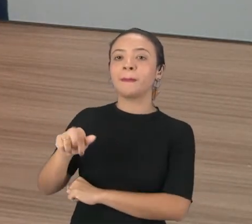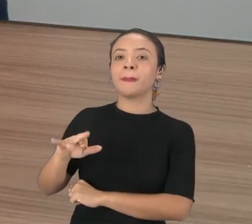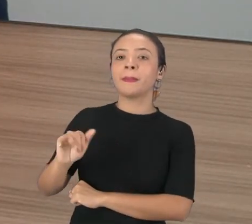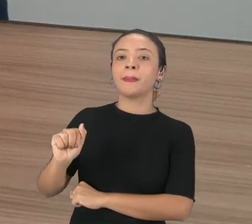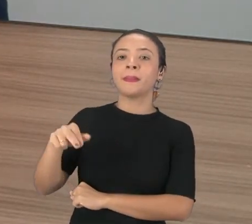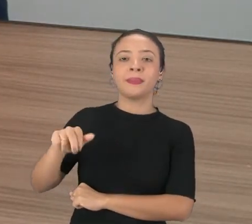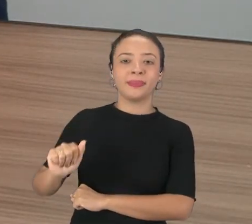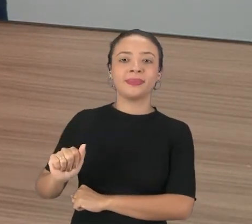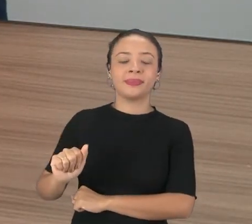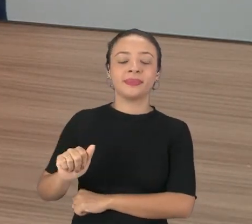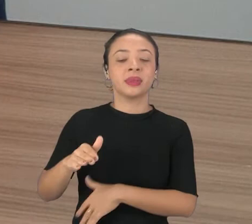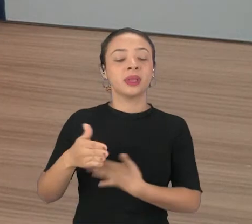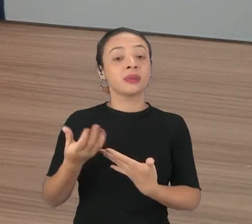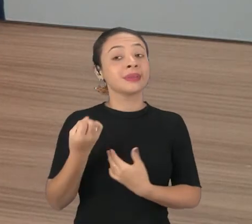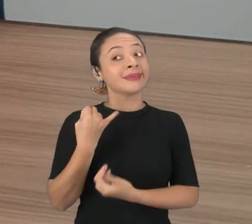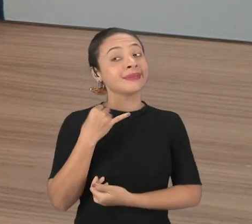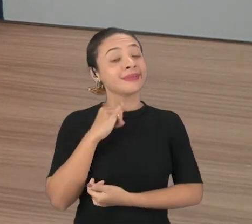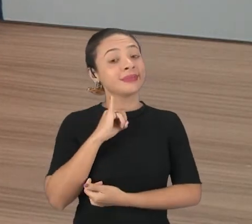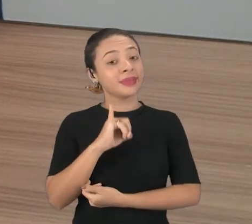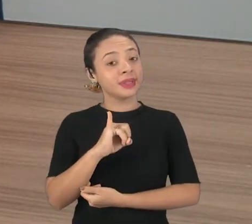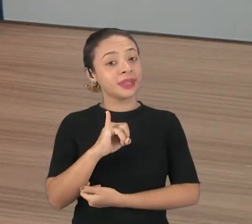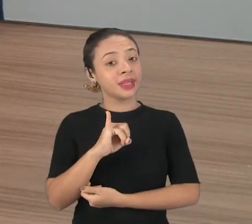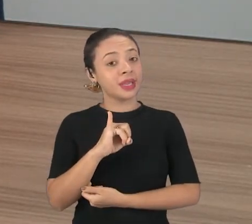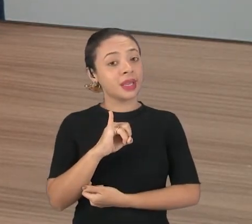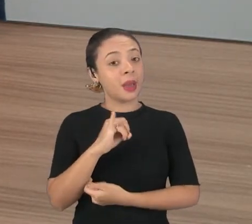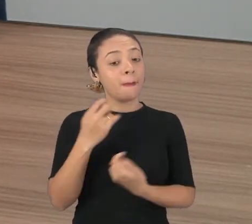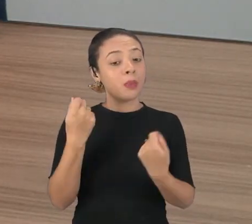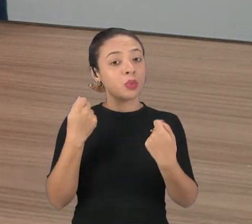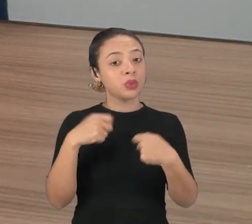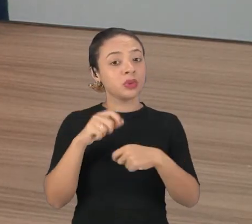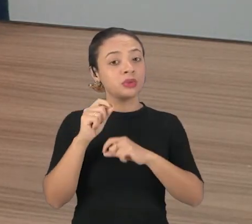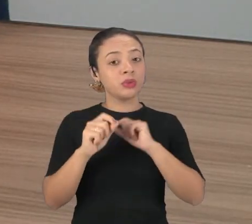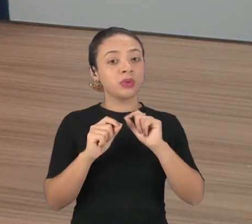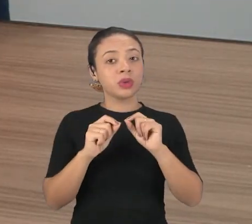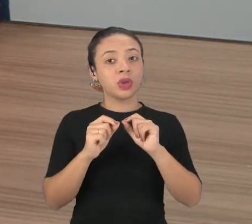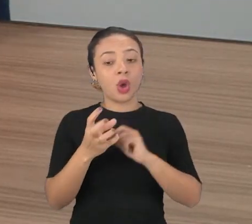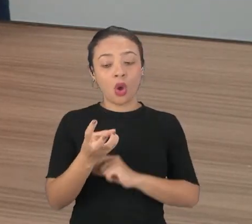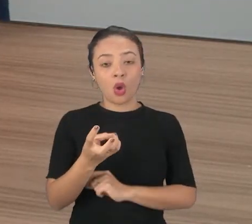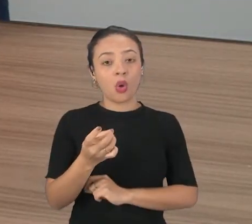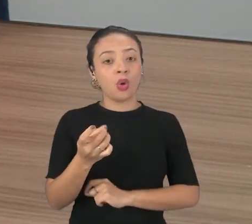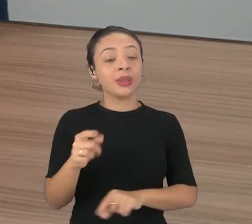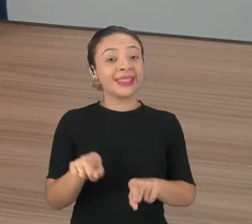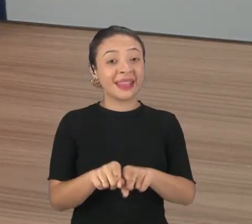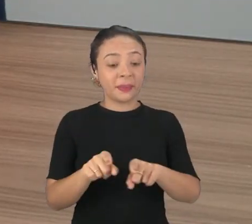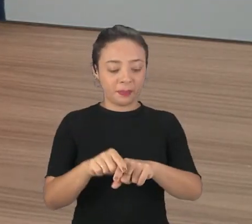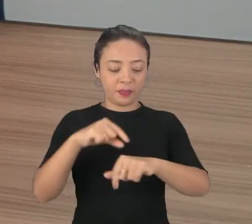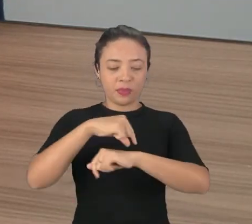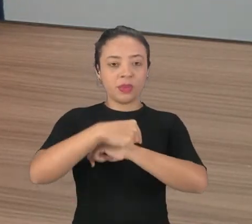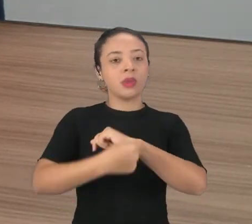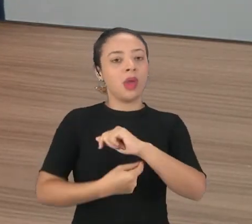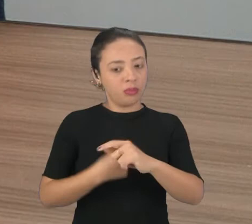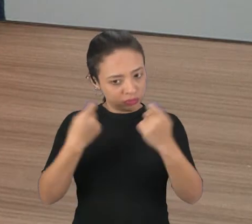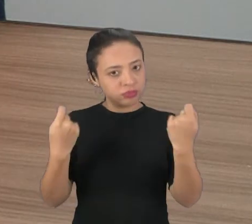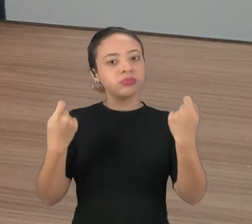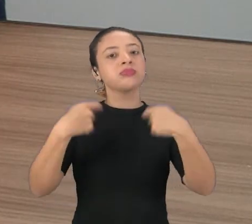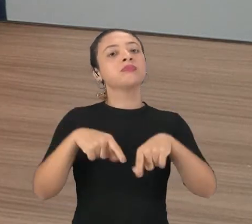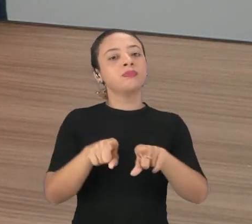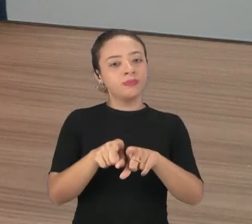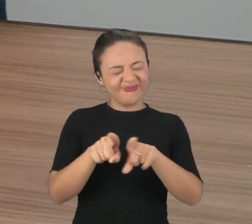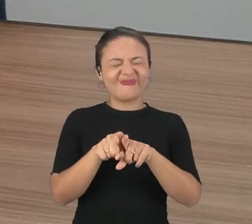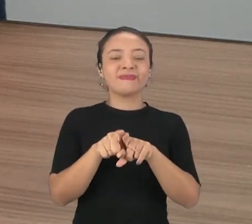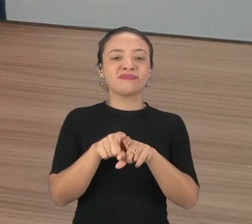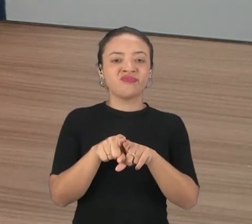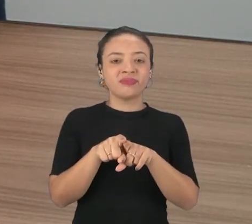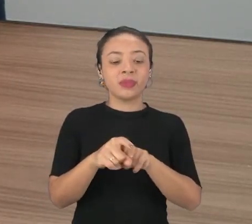certo se a gente for puder ou quiser realizar também a contagem das pulseiras Nós também podemos